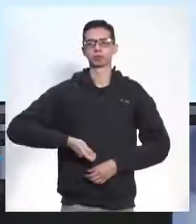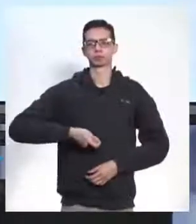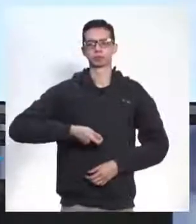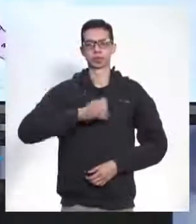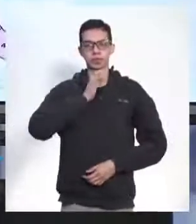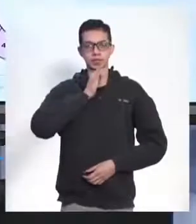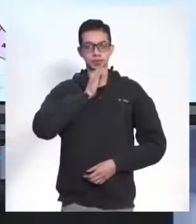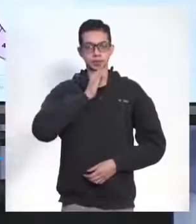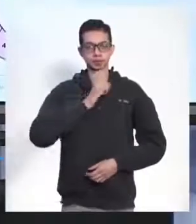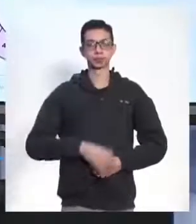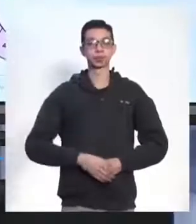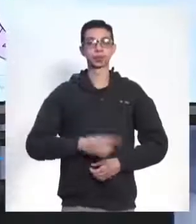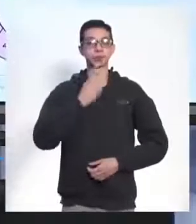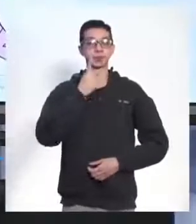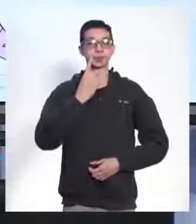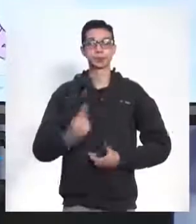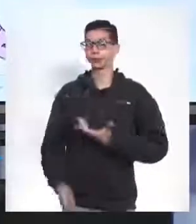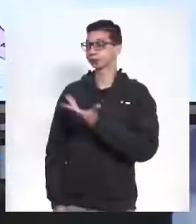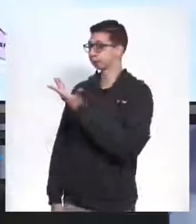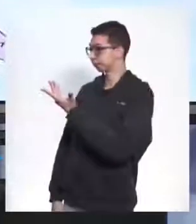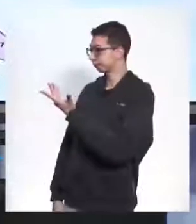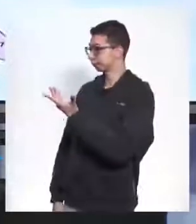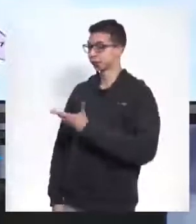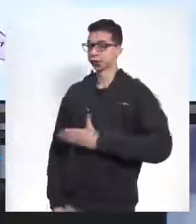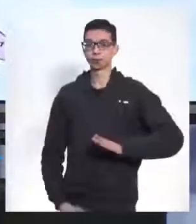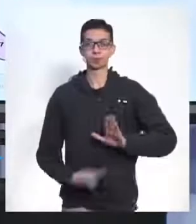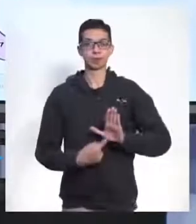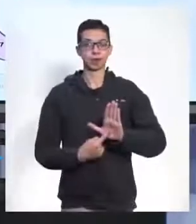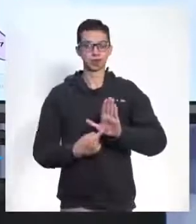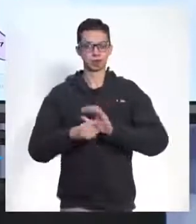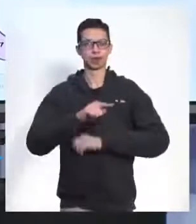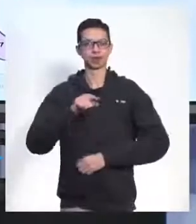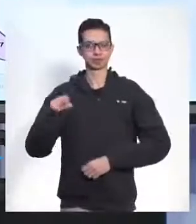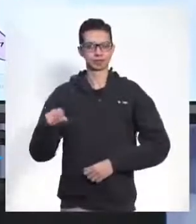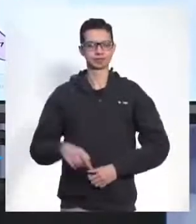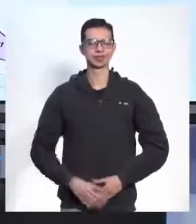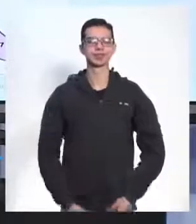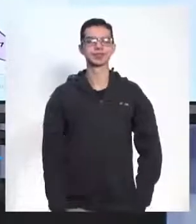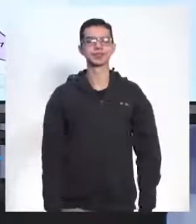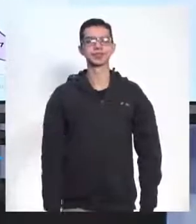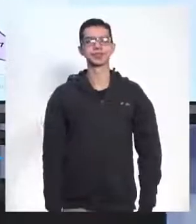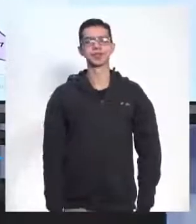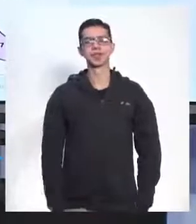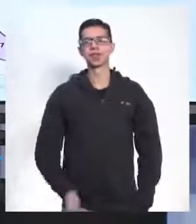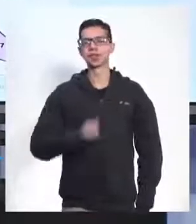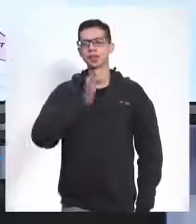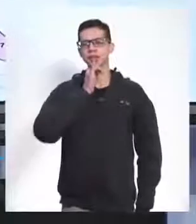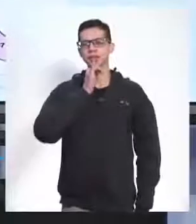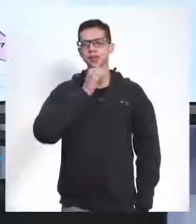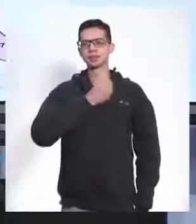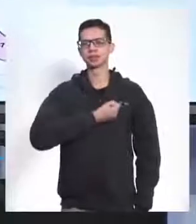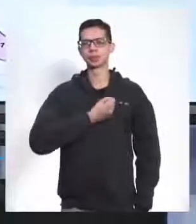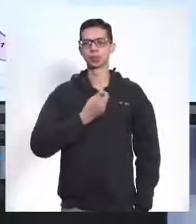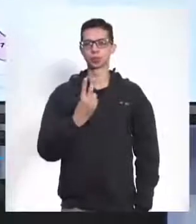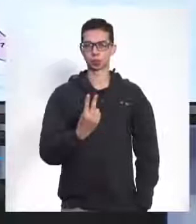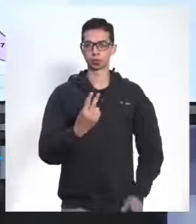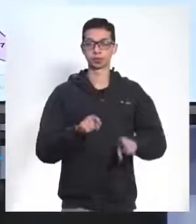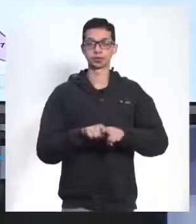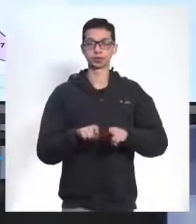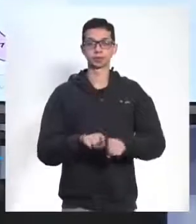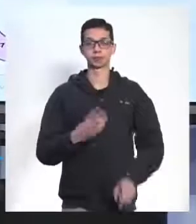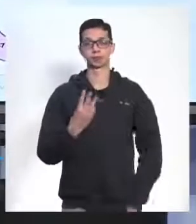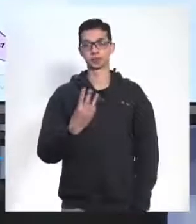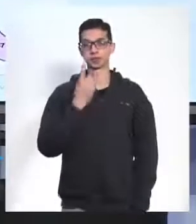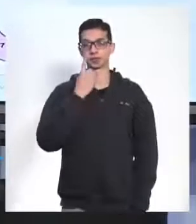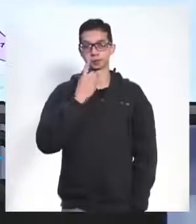apareceu, vou até mostrar aqui no segundo, apareceu, por exemplo, o número 2 e o número 3,